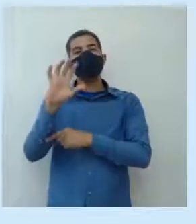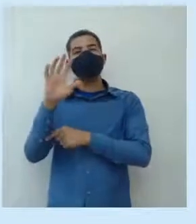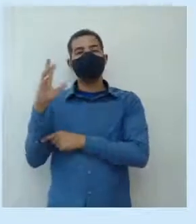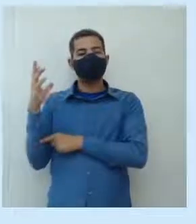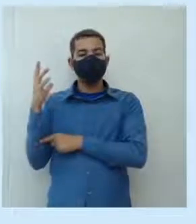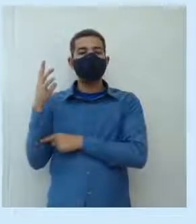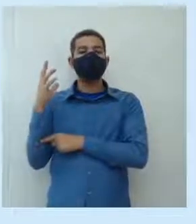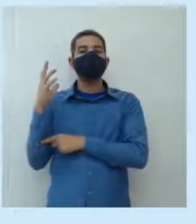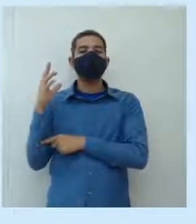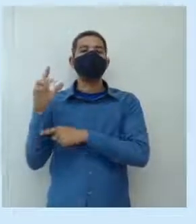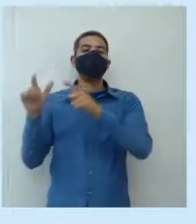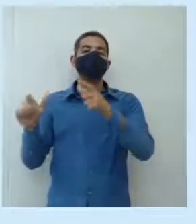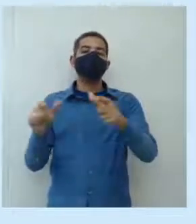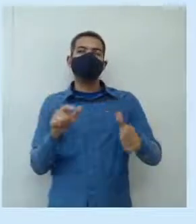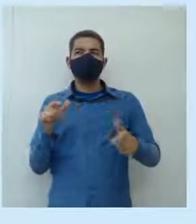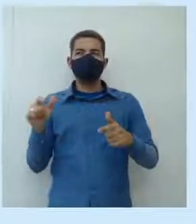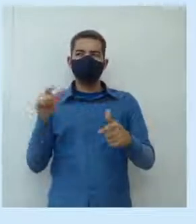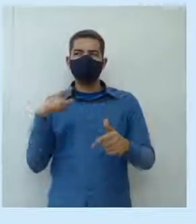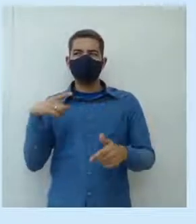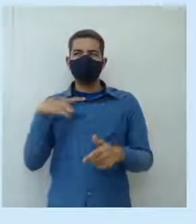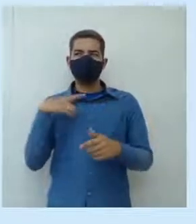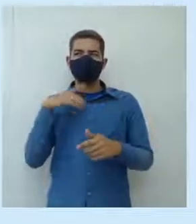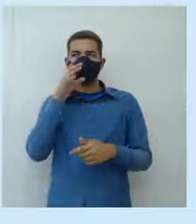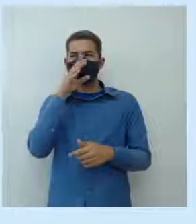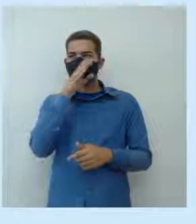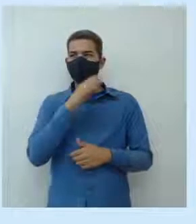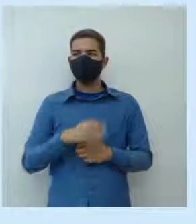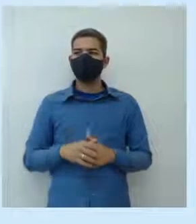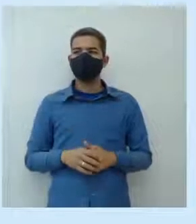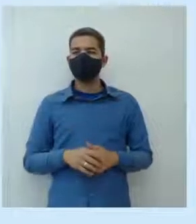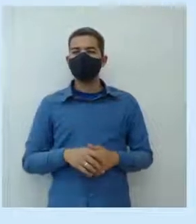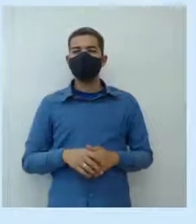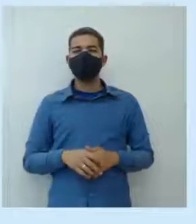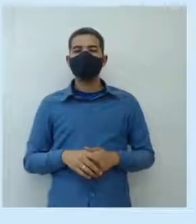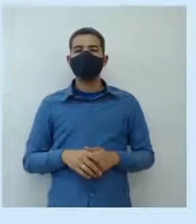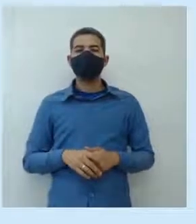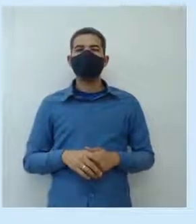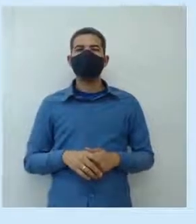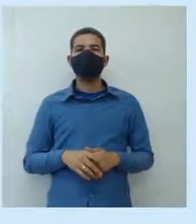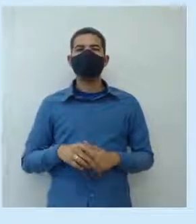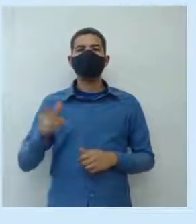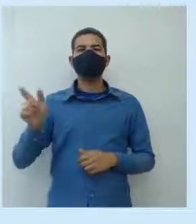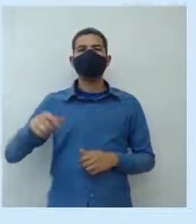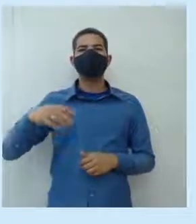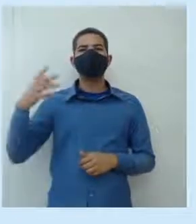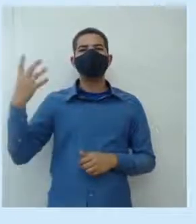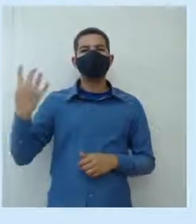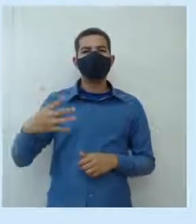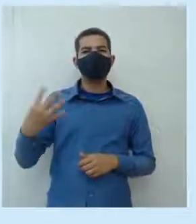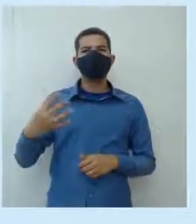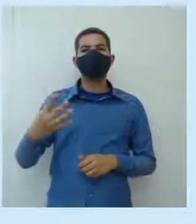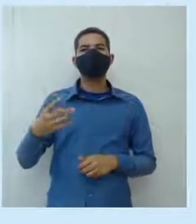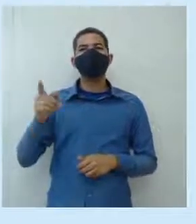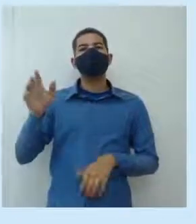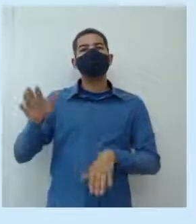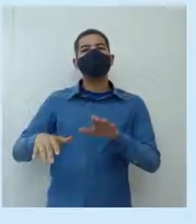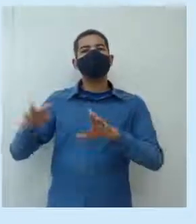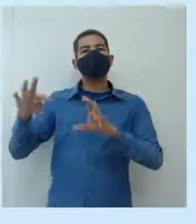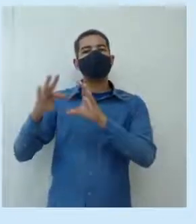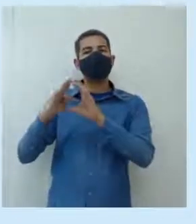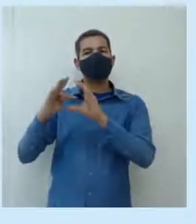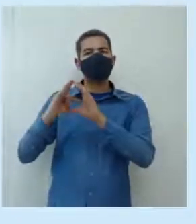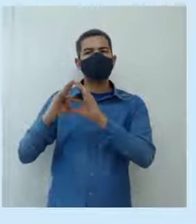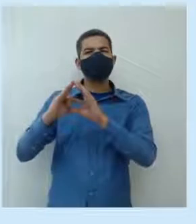locais que são mais quentes, por exemplo. Plantações de vegetais transgênicos eles podem requerer menor quantidade